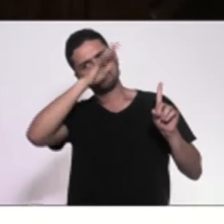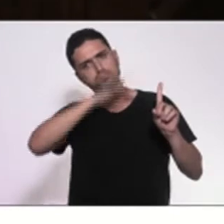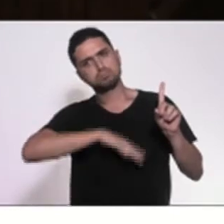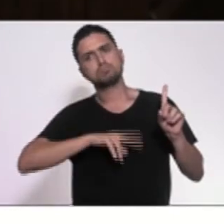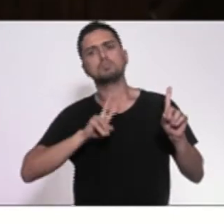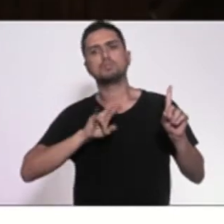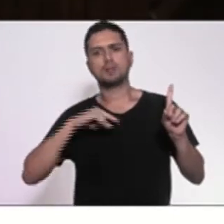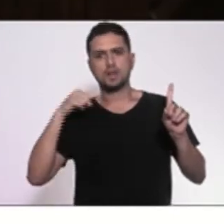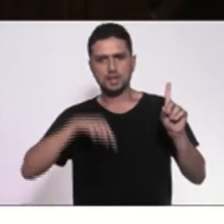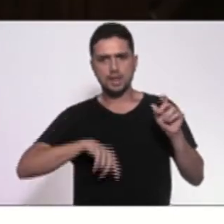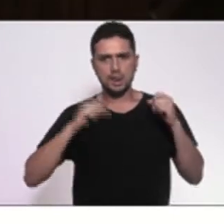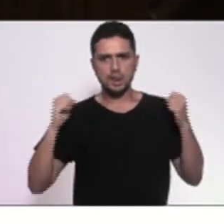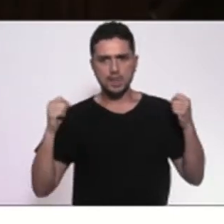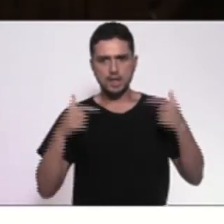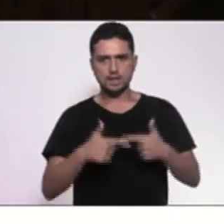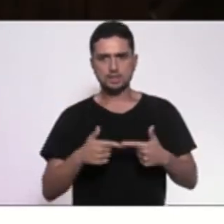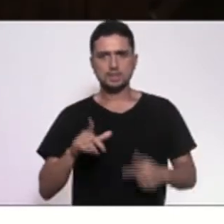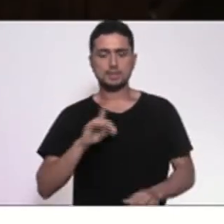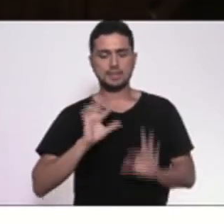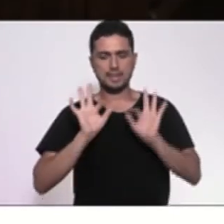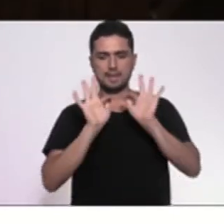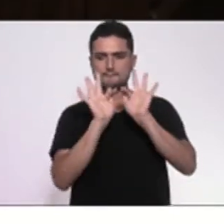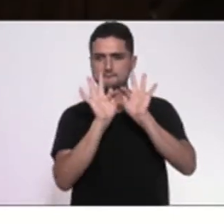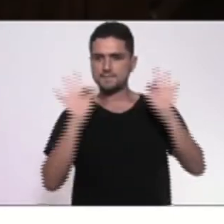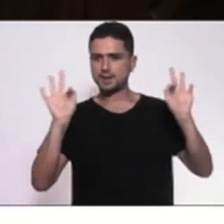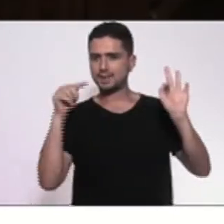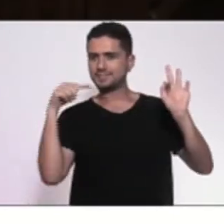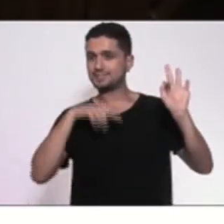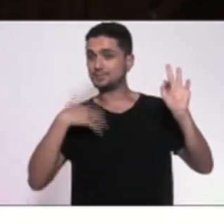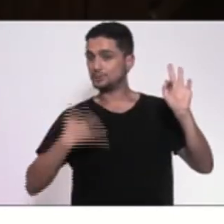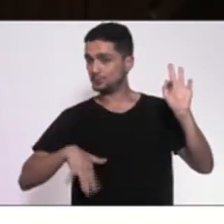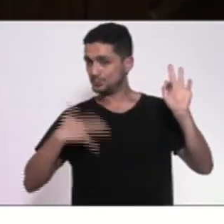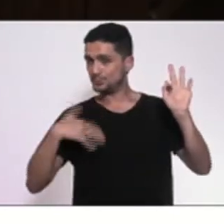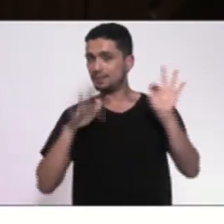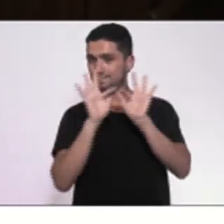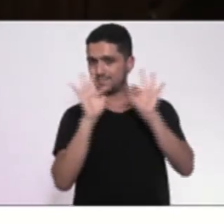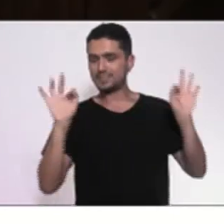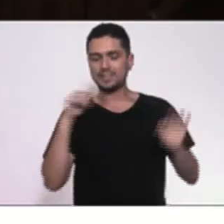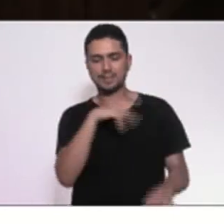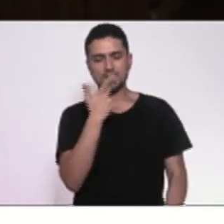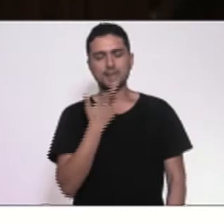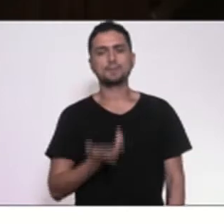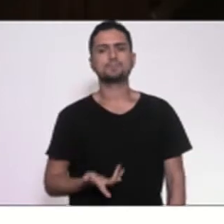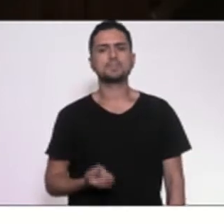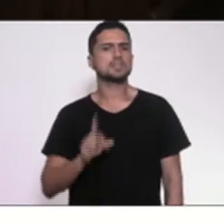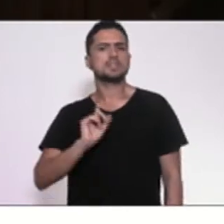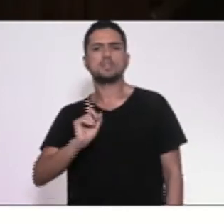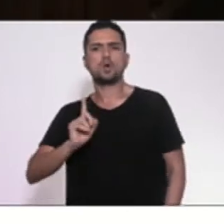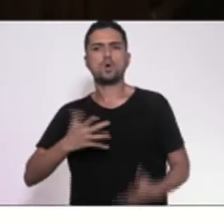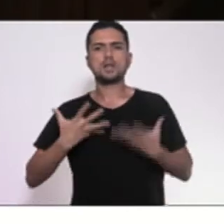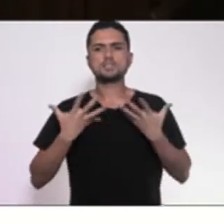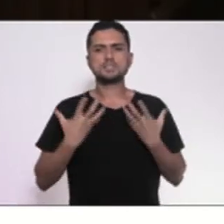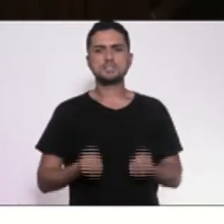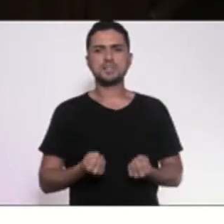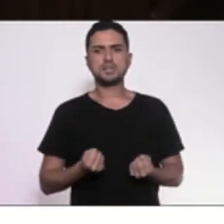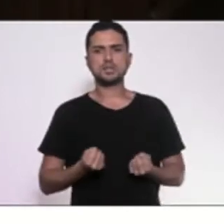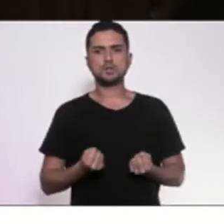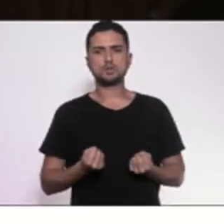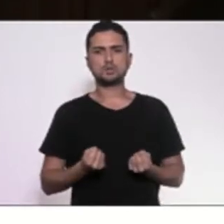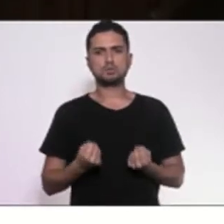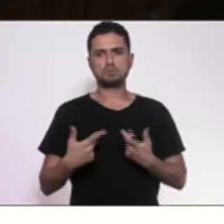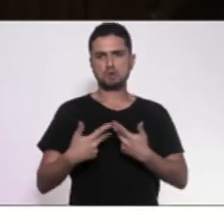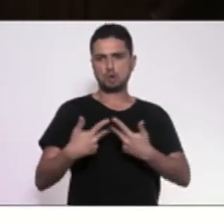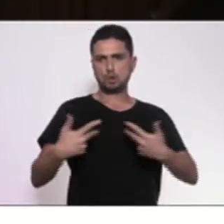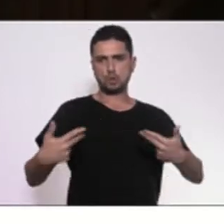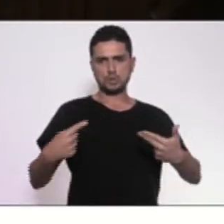por essa casa, que tem uma frase que eu acho muito essencial para nós: não aceito mais as coisas